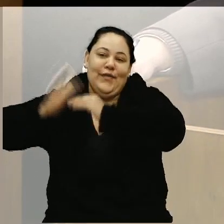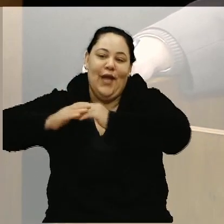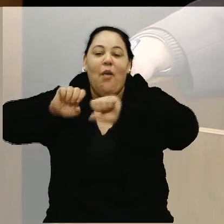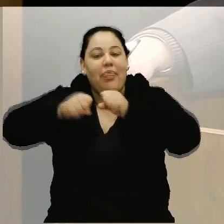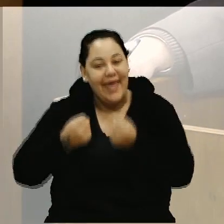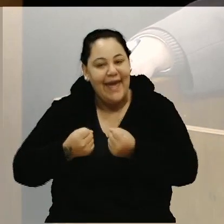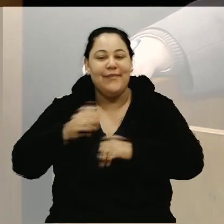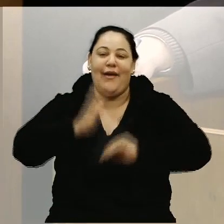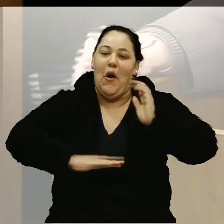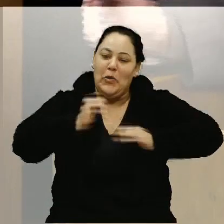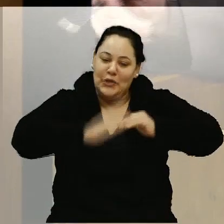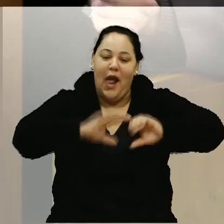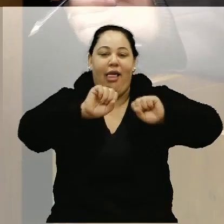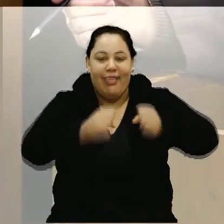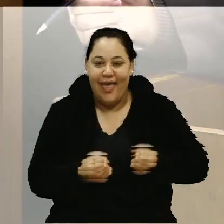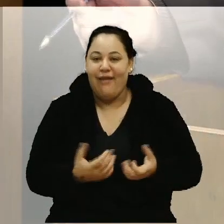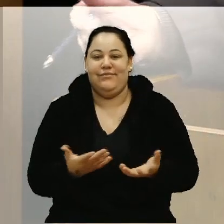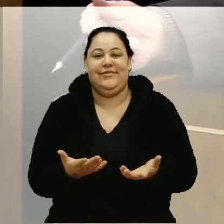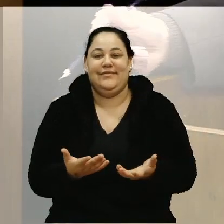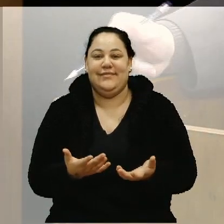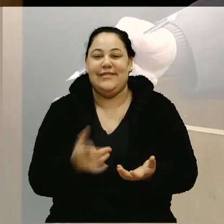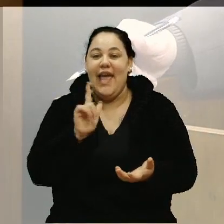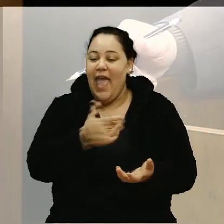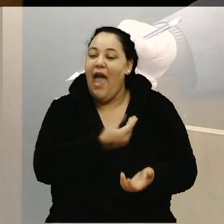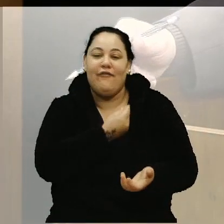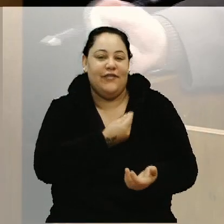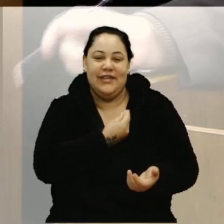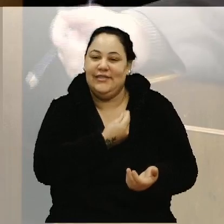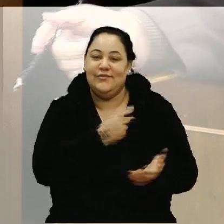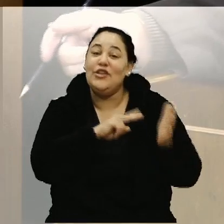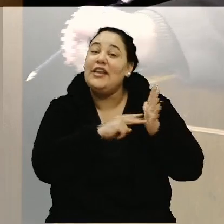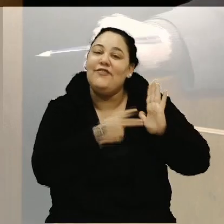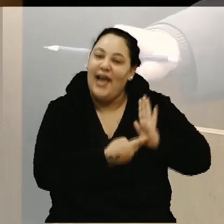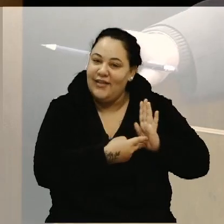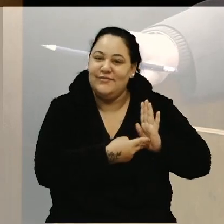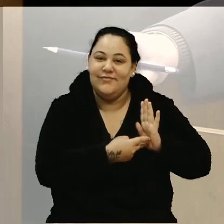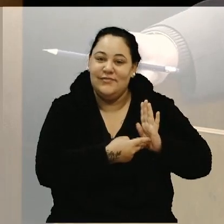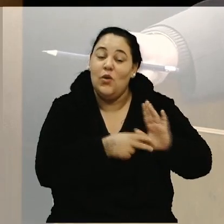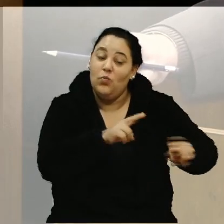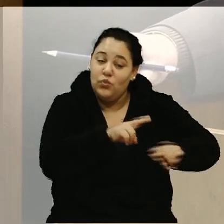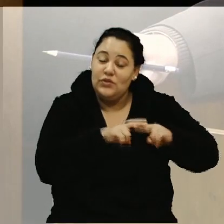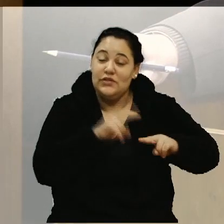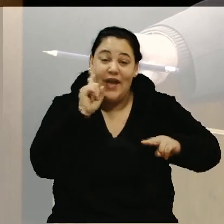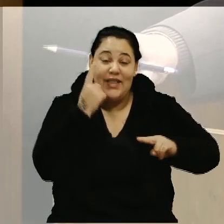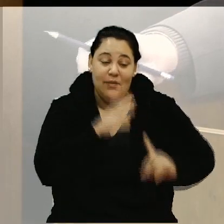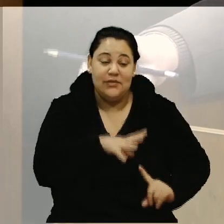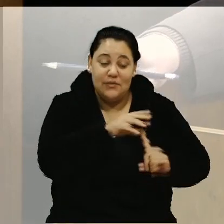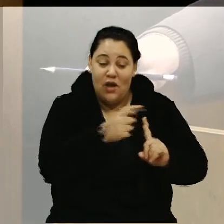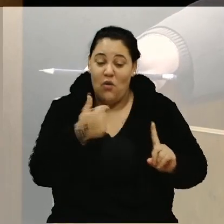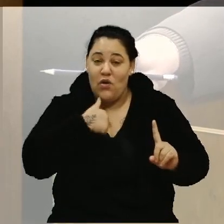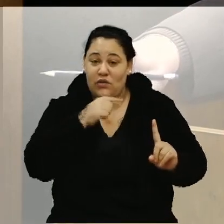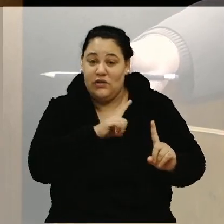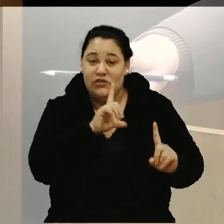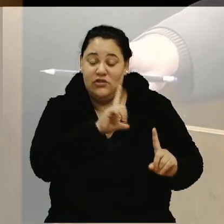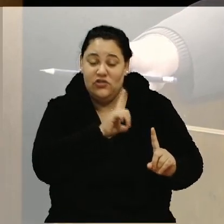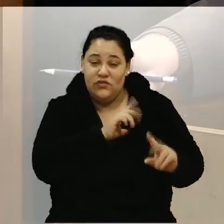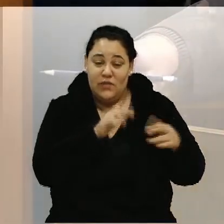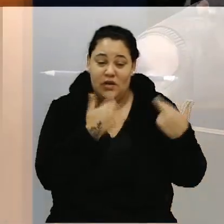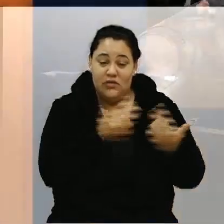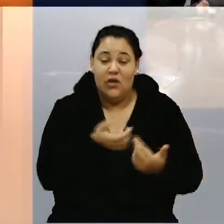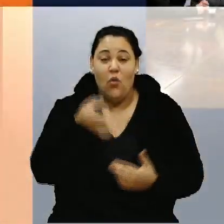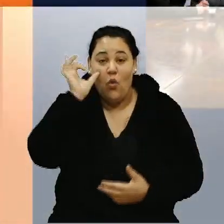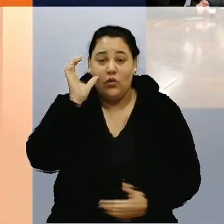repaginar. Então, nesse sentido, a ideia, tivemos uma reunião ontem com a